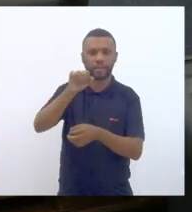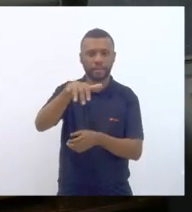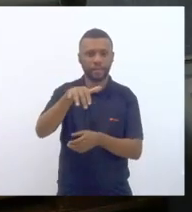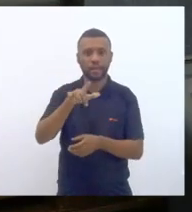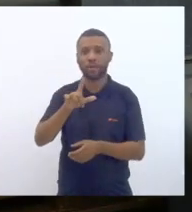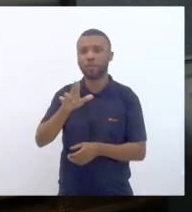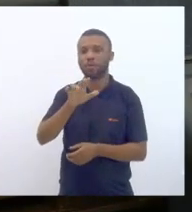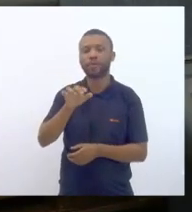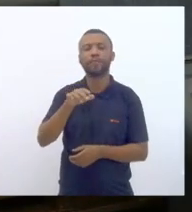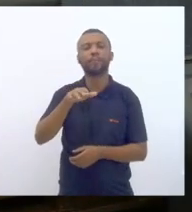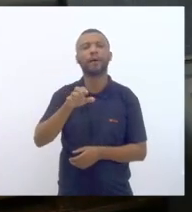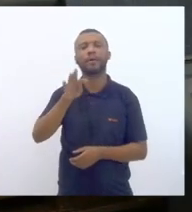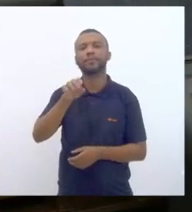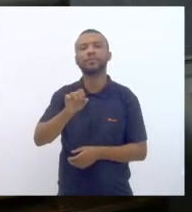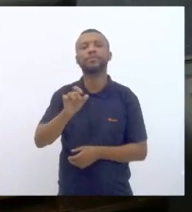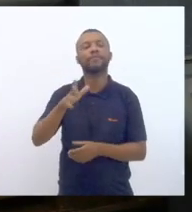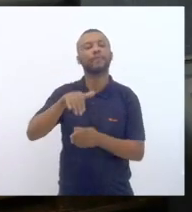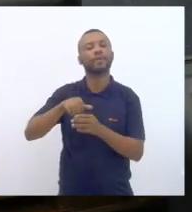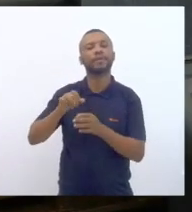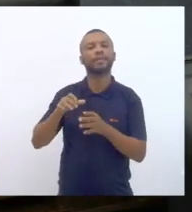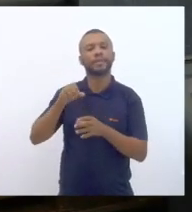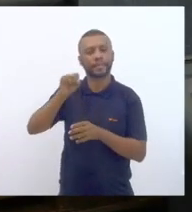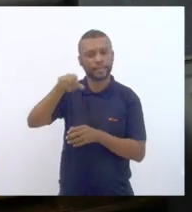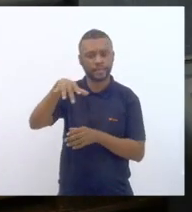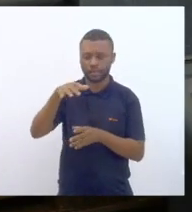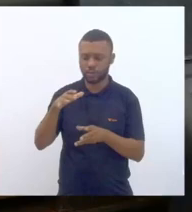Luiz Martins, vota sim no vídeo 23.